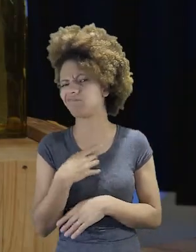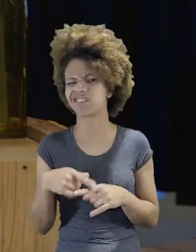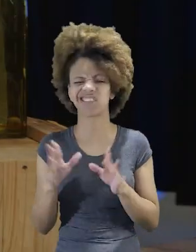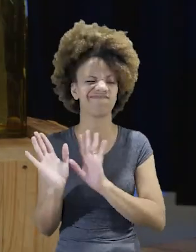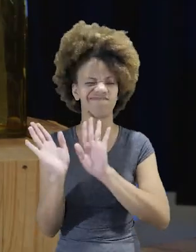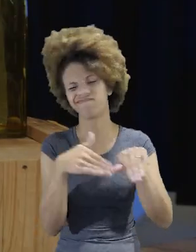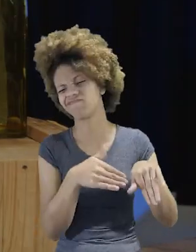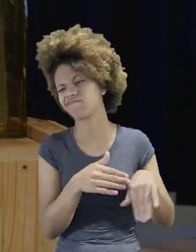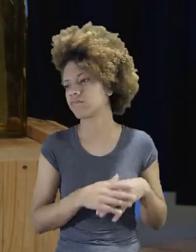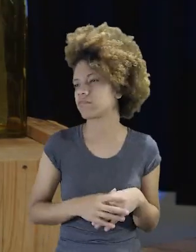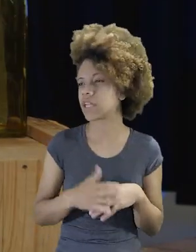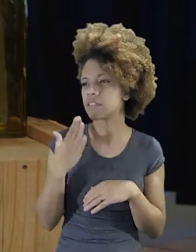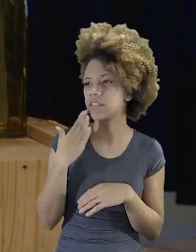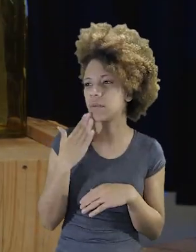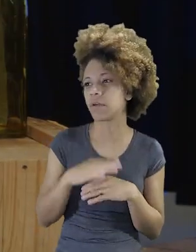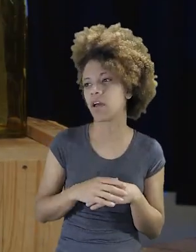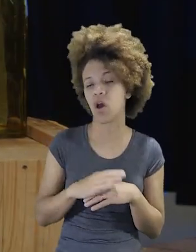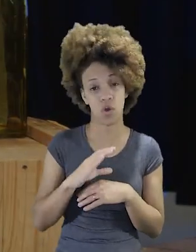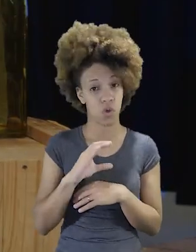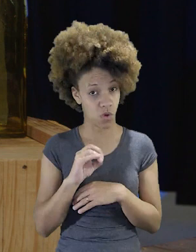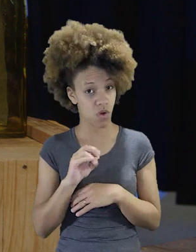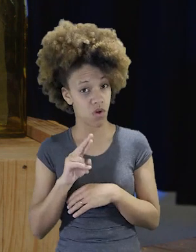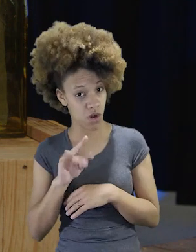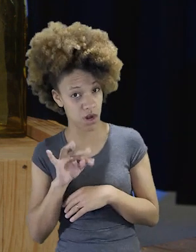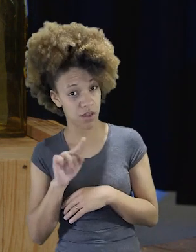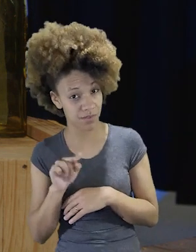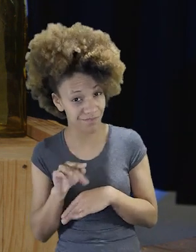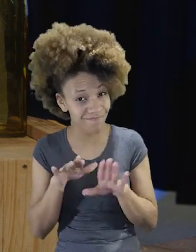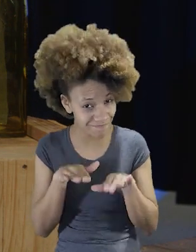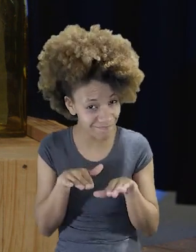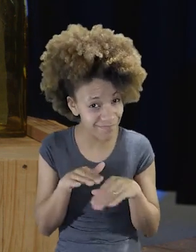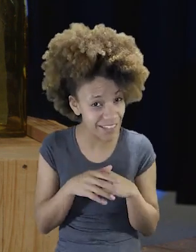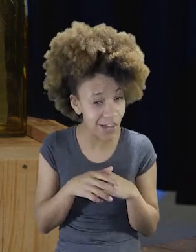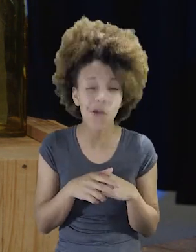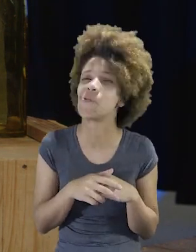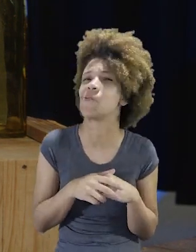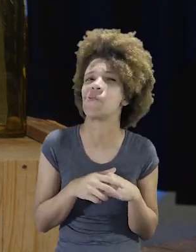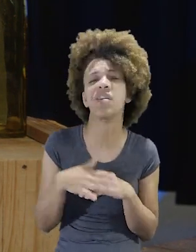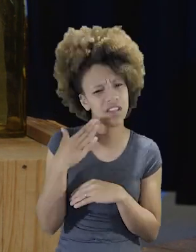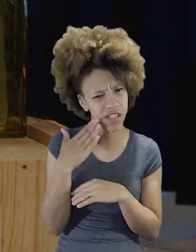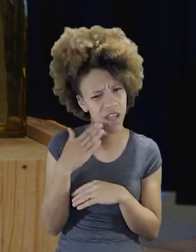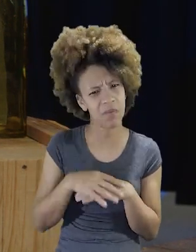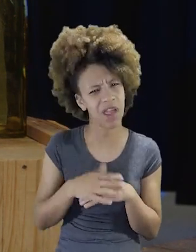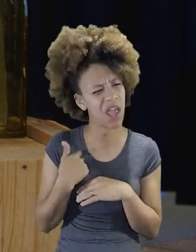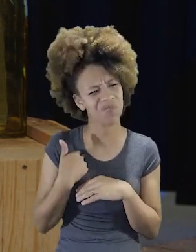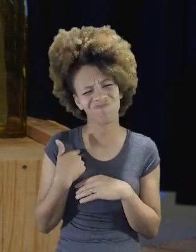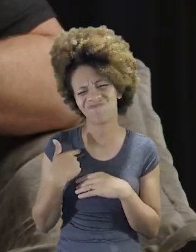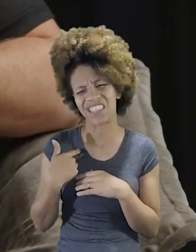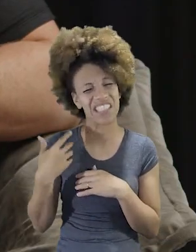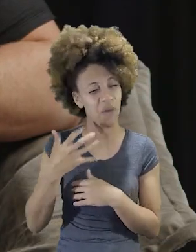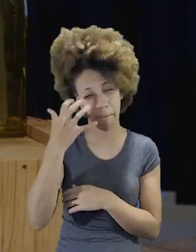aproveitar sabe eu tava de cabeça quente sabe manda um pouco de abraço e amor para você